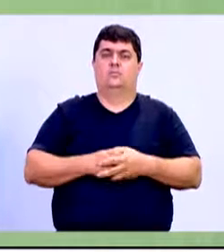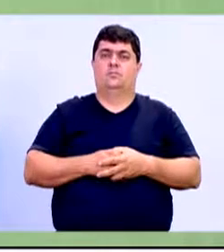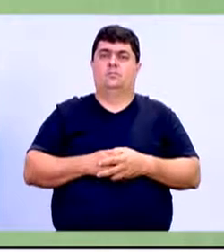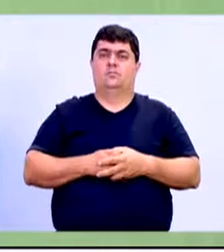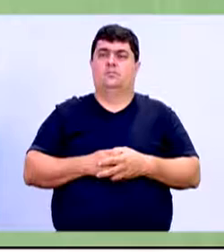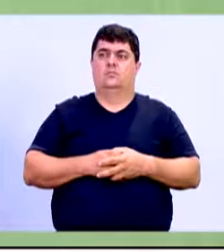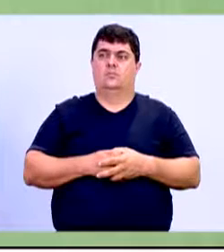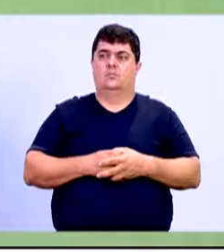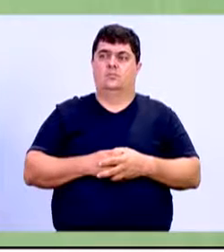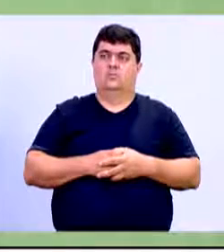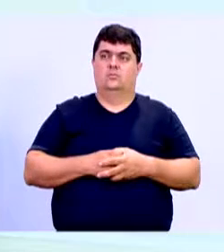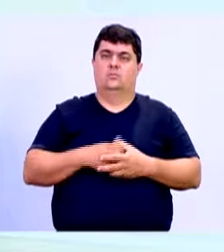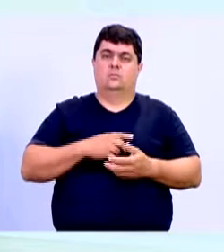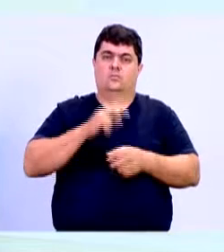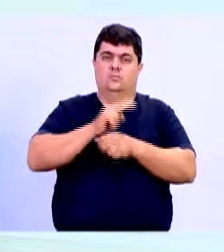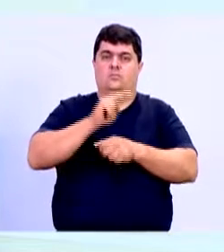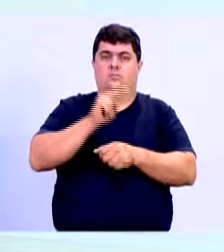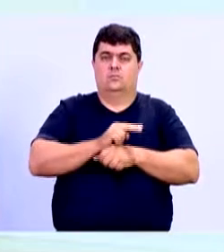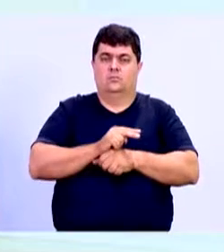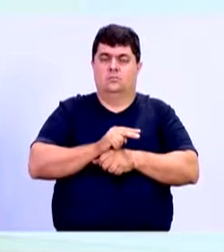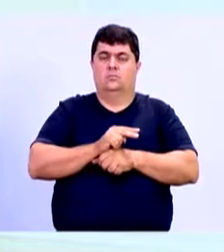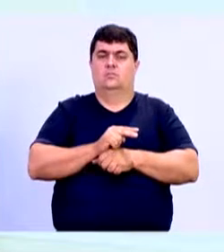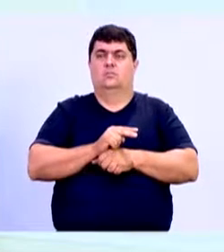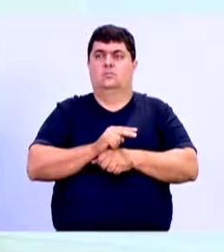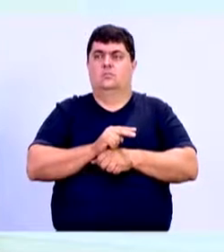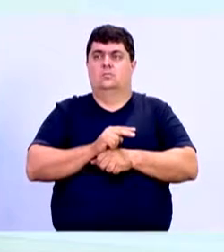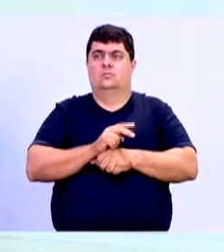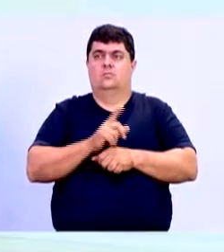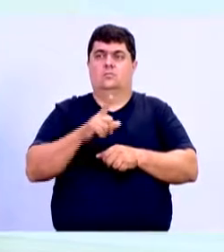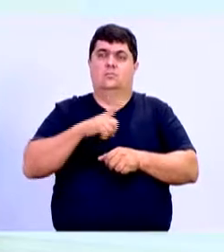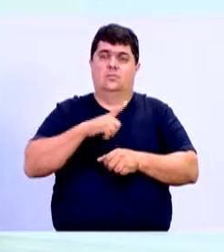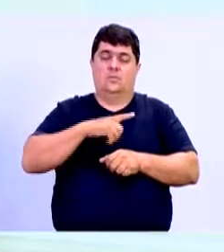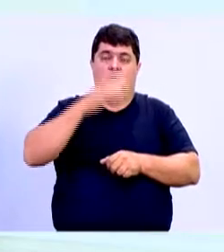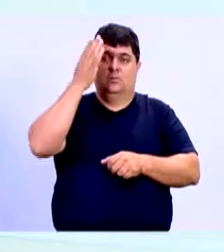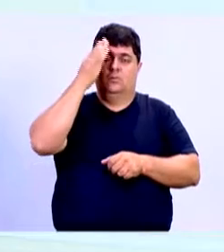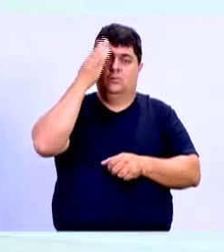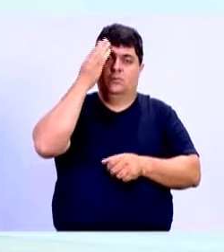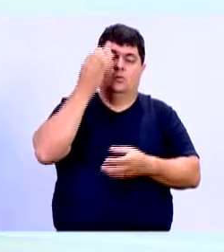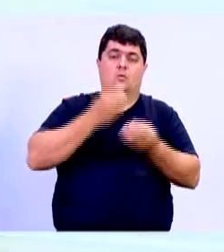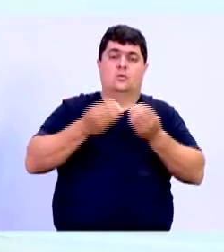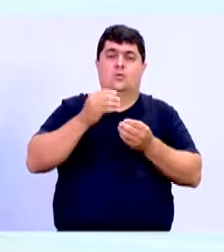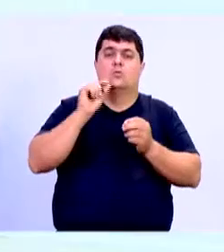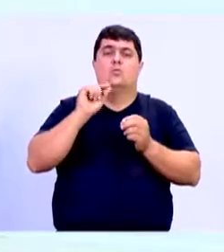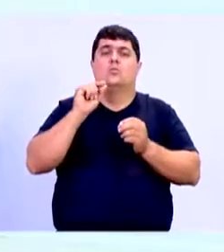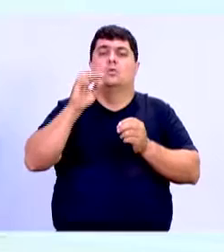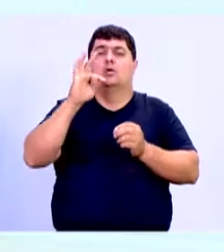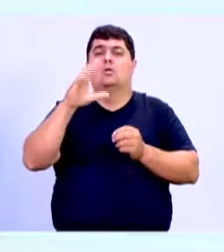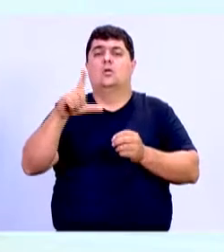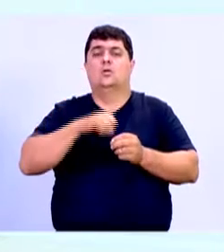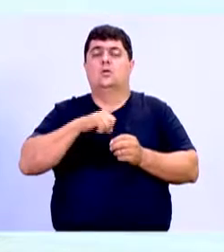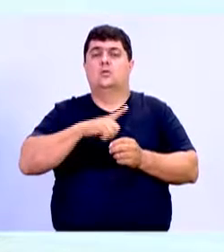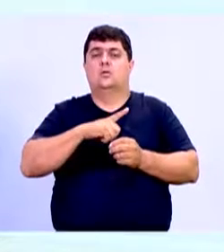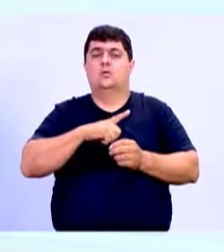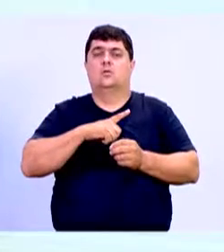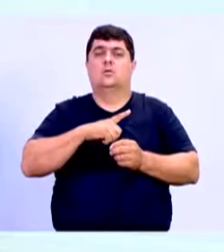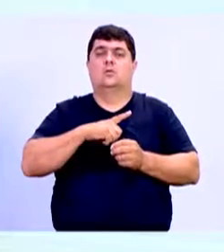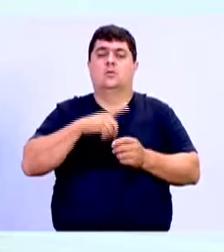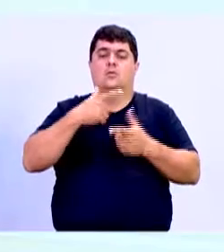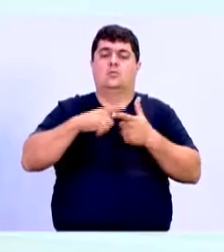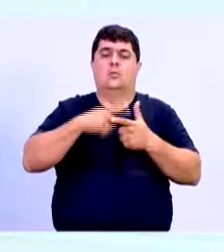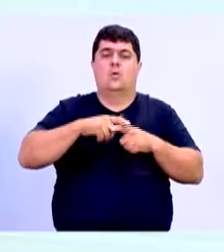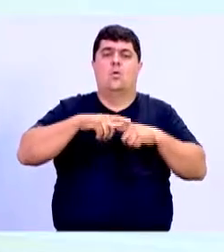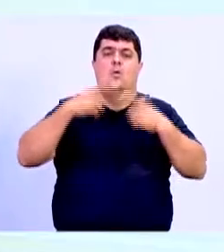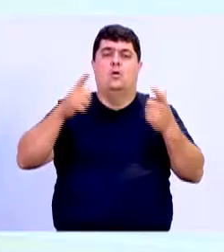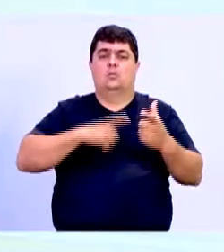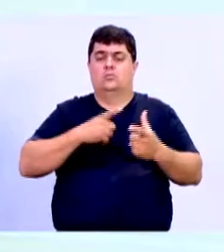aí com isso nós conseguimos ter controle e realmente saber o que é que a TI está fazendo, quais são os problemas maiores que dão,